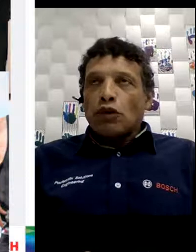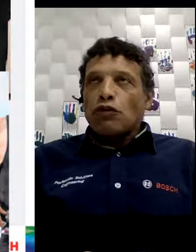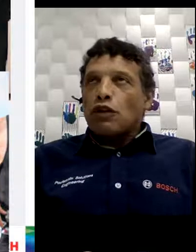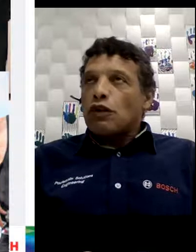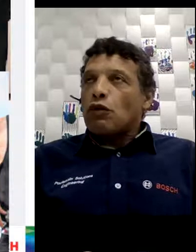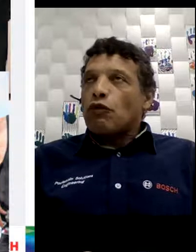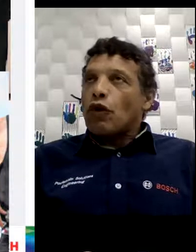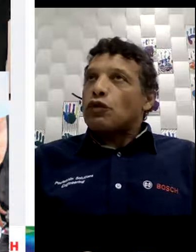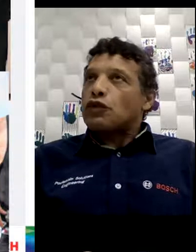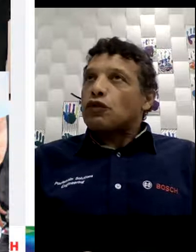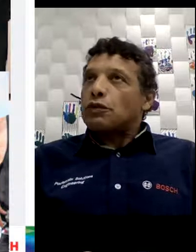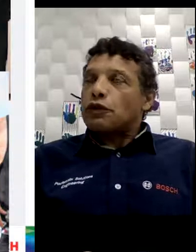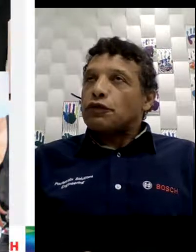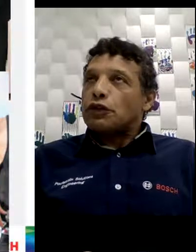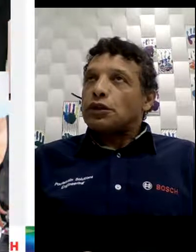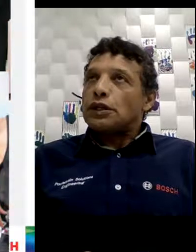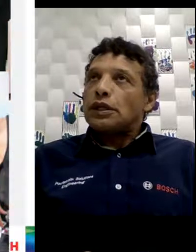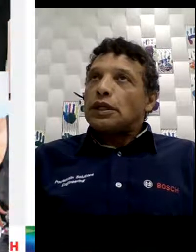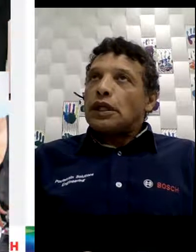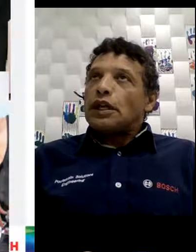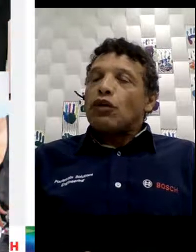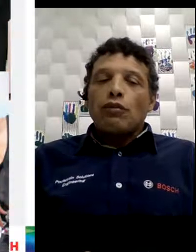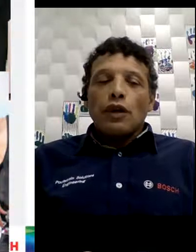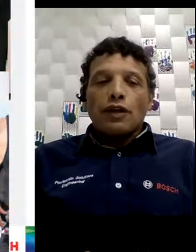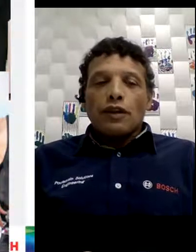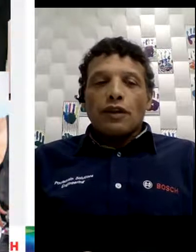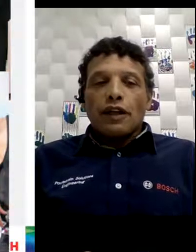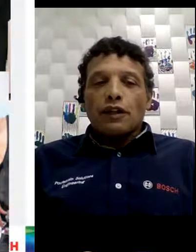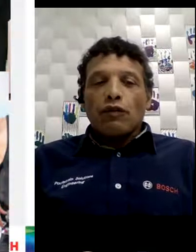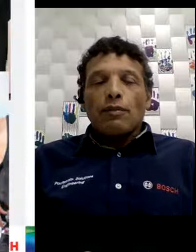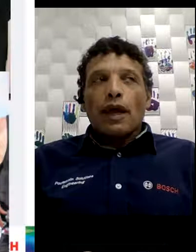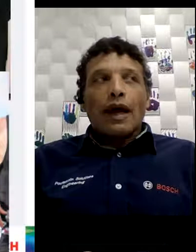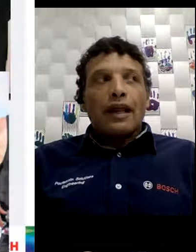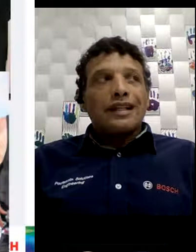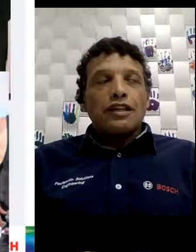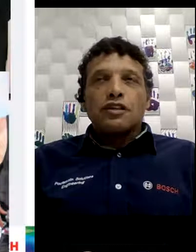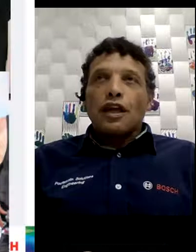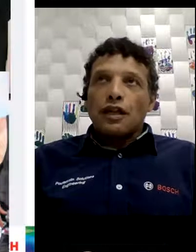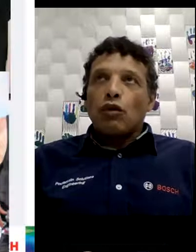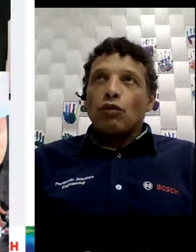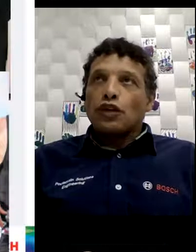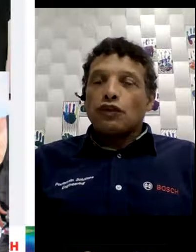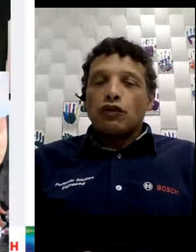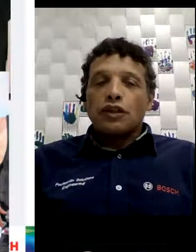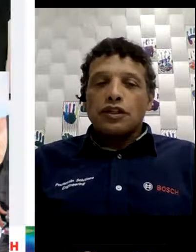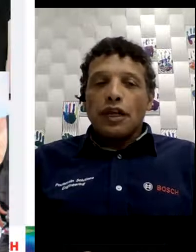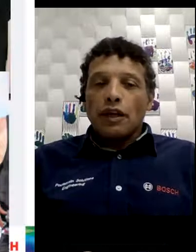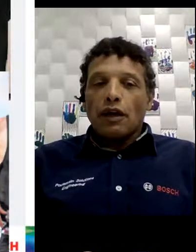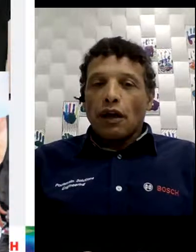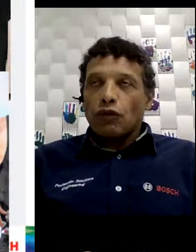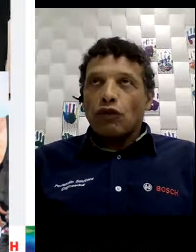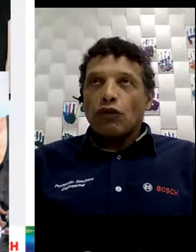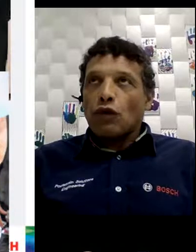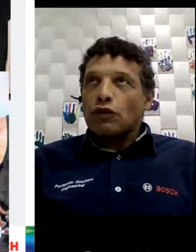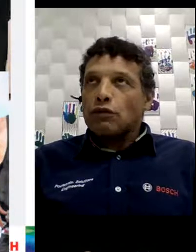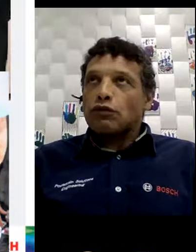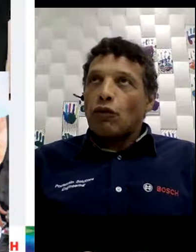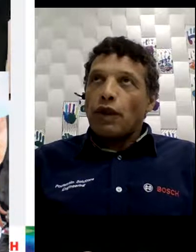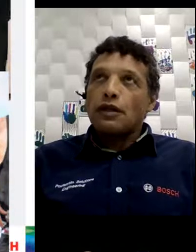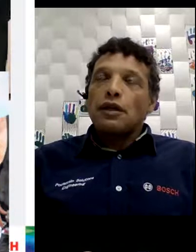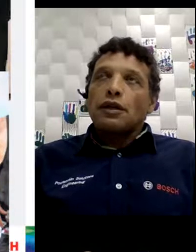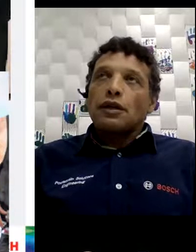período. Em 2005 eu fui como gestor de manufatura e em 2017 eu vim para a área de engenharia como gestor de engenharia, onde